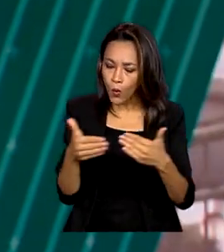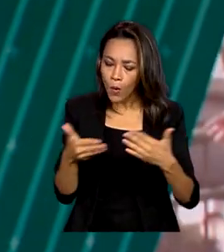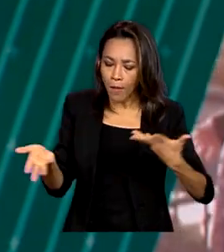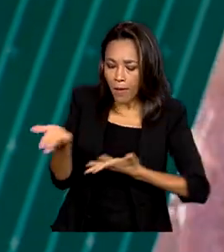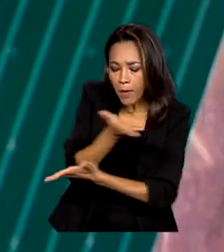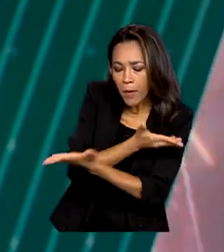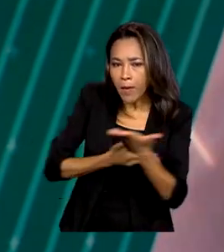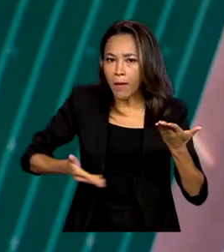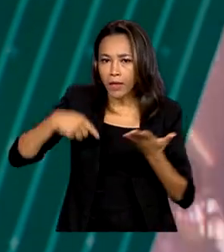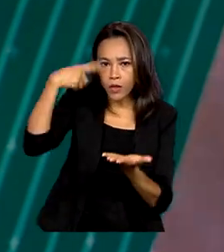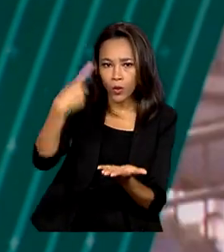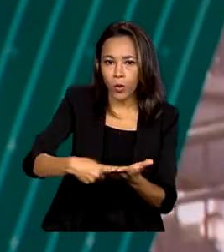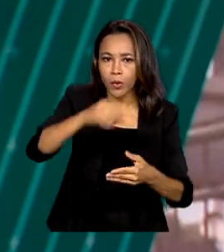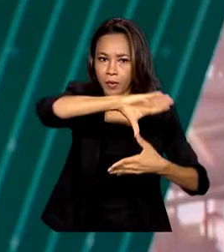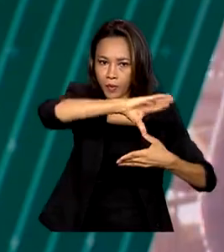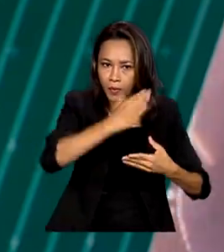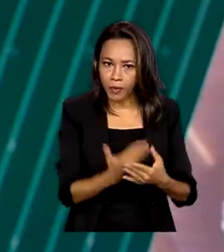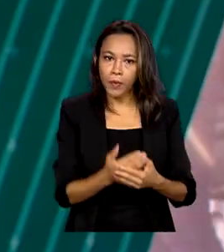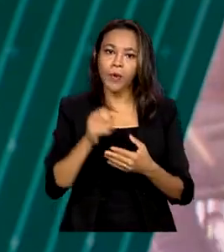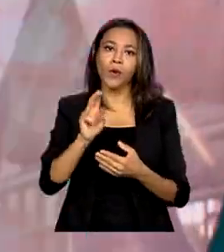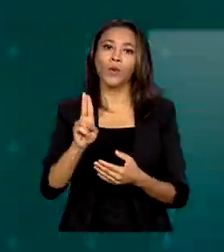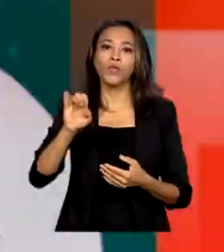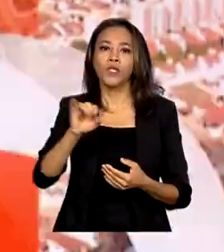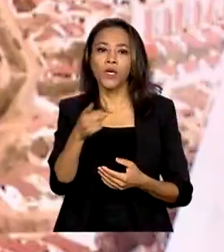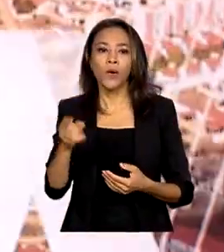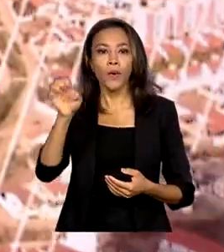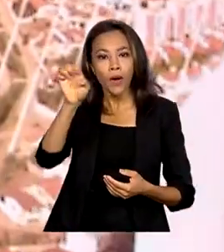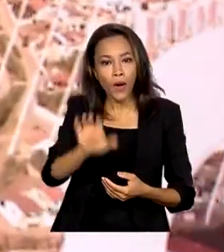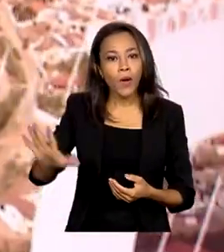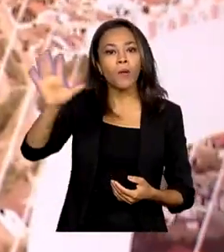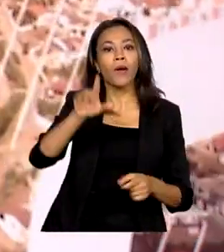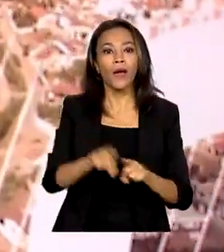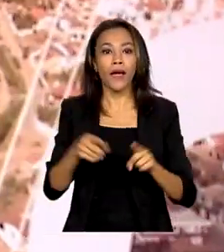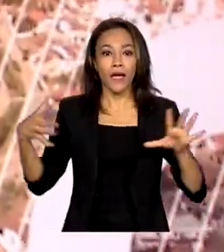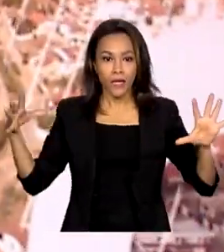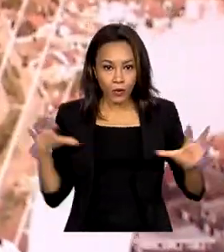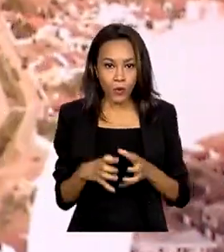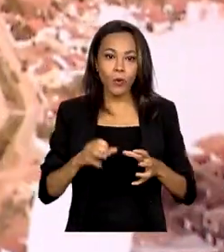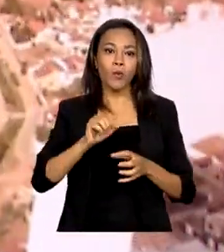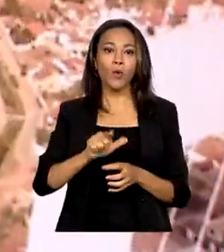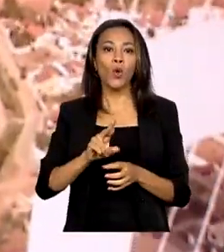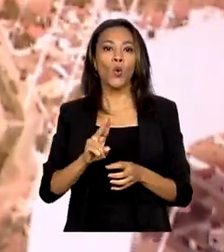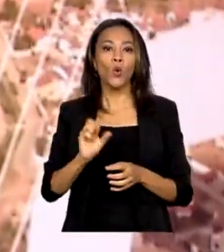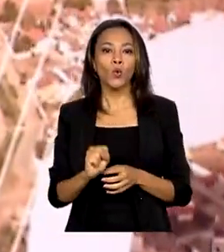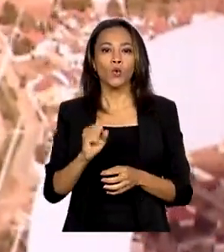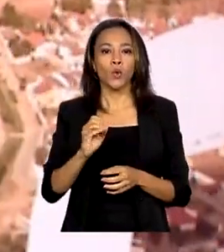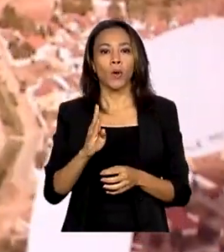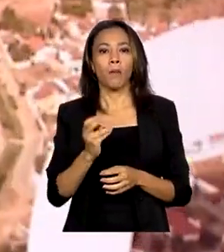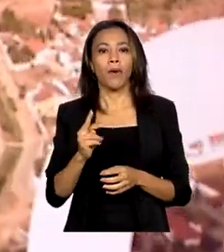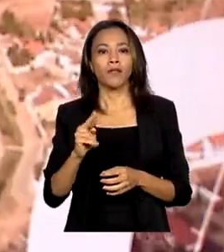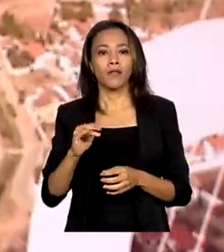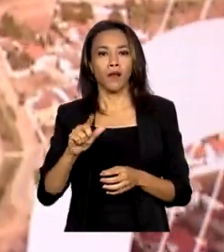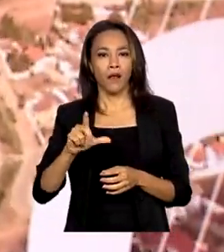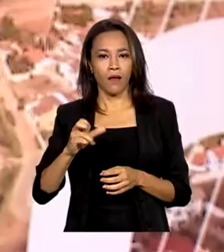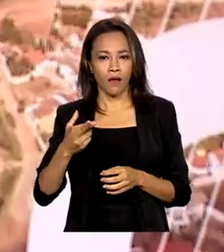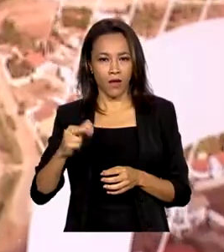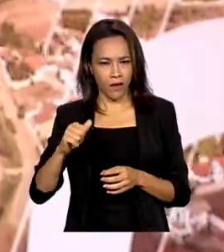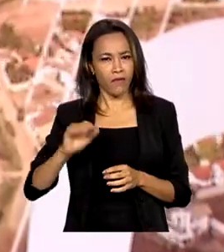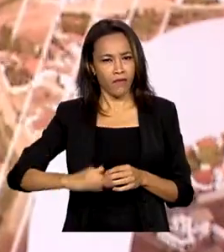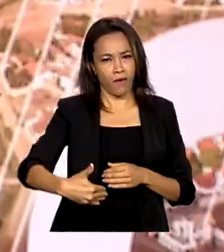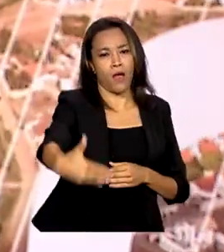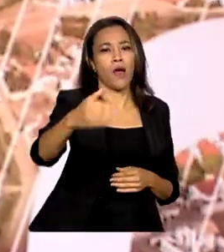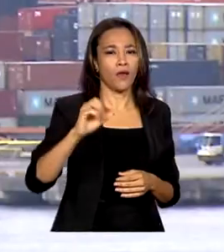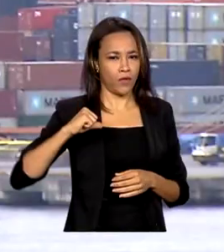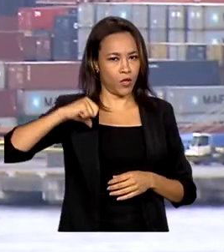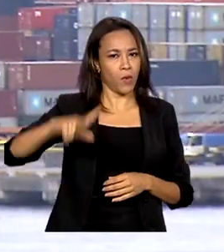acordo Mercosul-União Europeia, a Cimeira Luso-Brasileira, que ocorre em abril em Portugal, fez parte dos assuntos tratados na